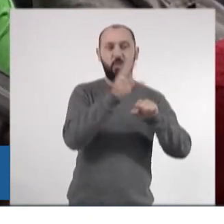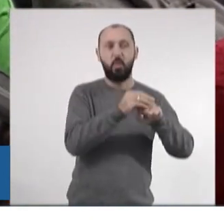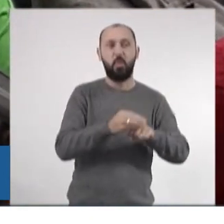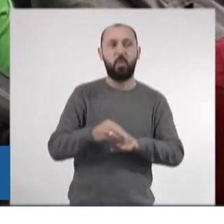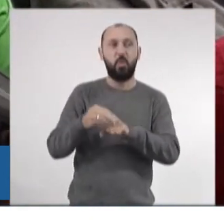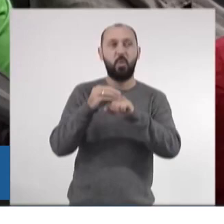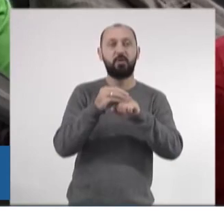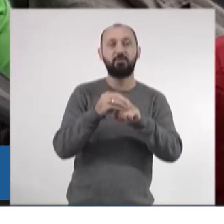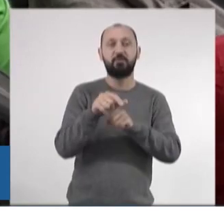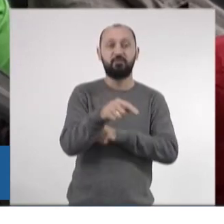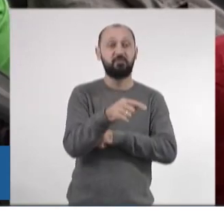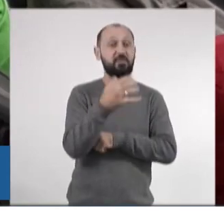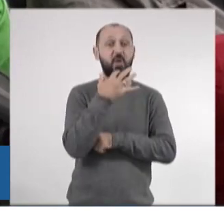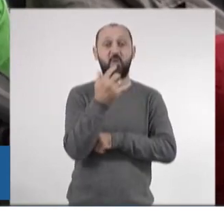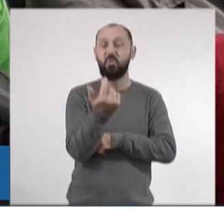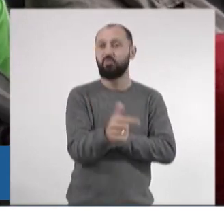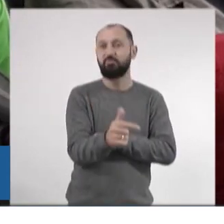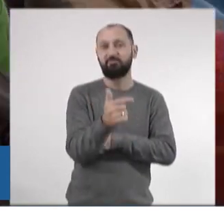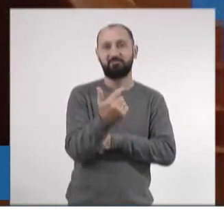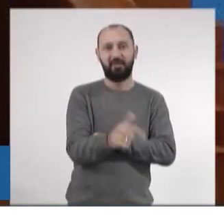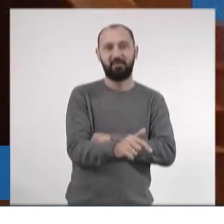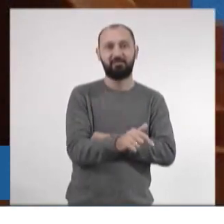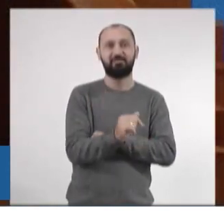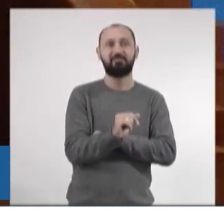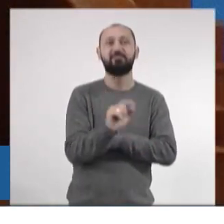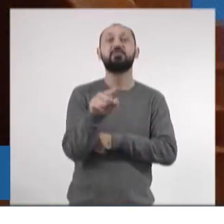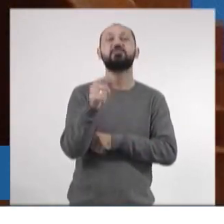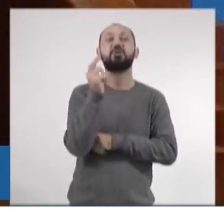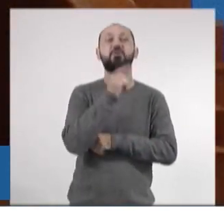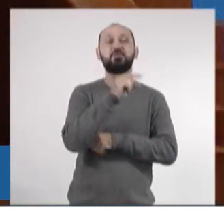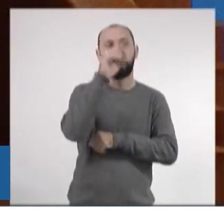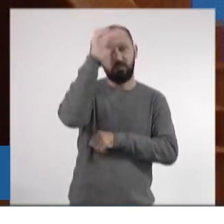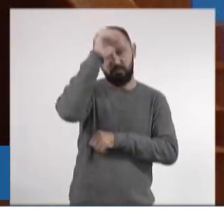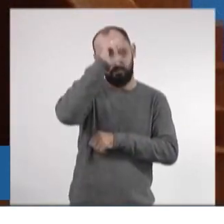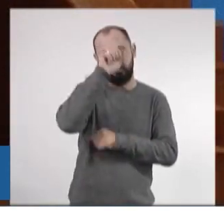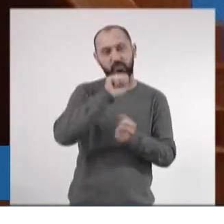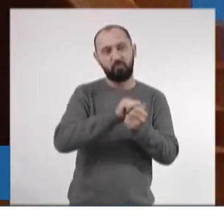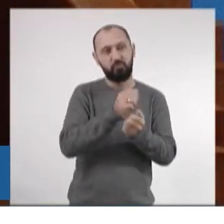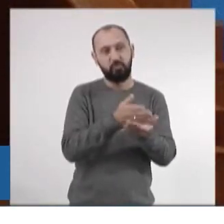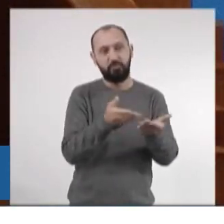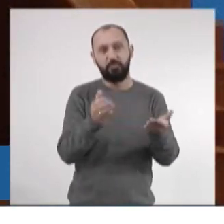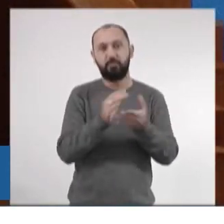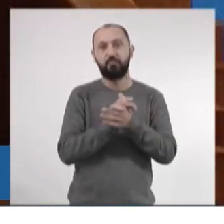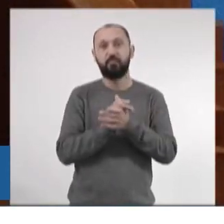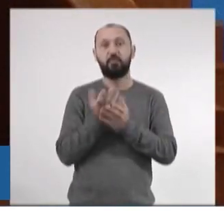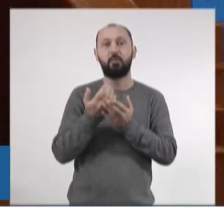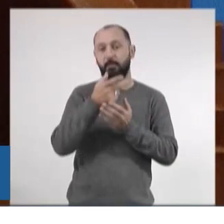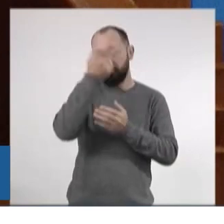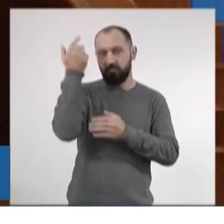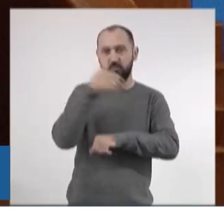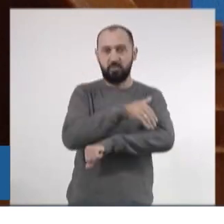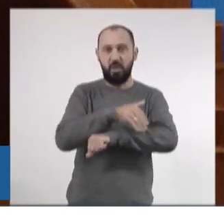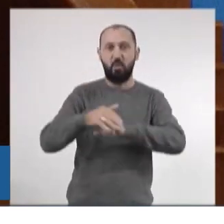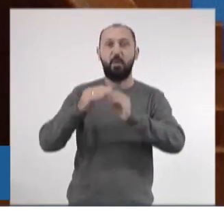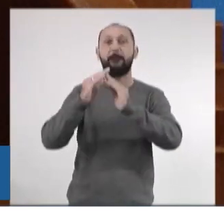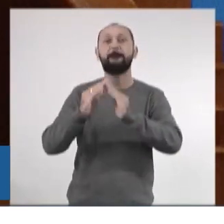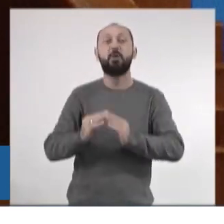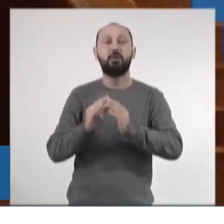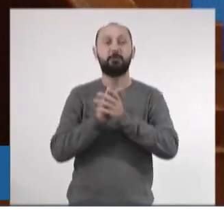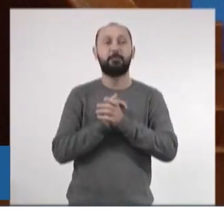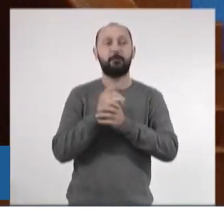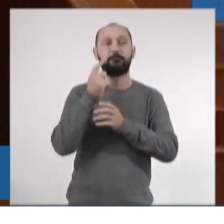conhecimentos que você não tem, né? O que você consegue aprender com essas pessoas, com um morador de rua, né? O que